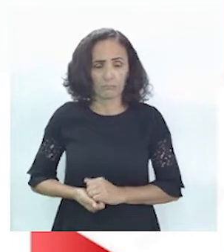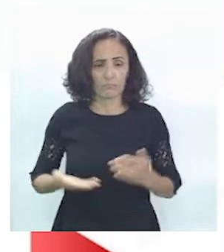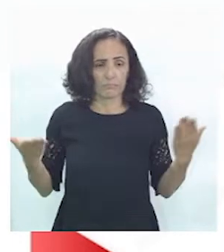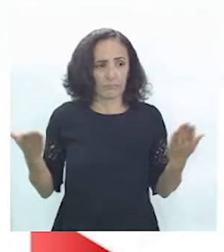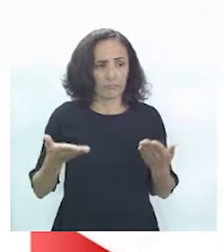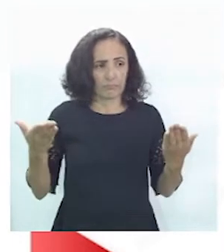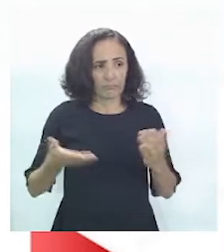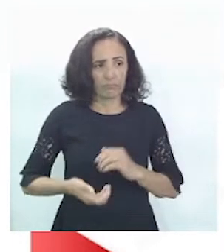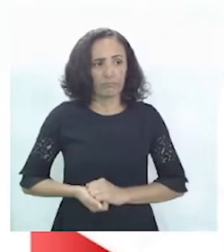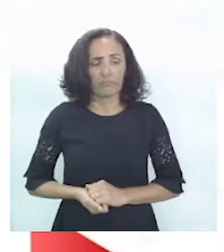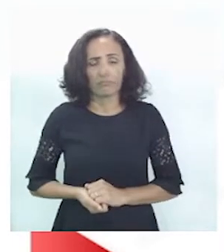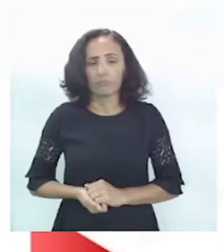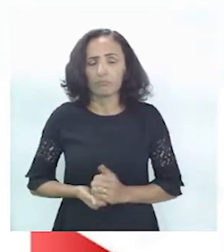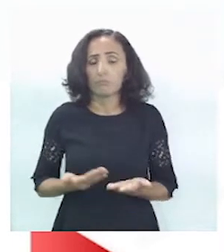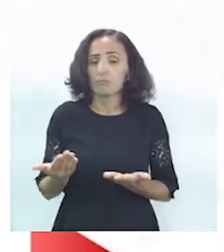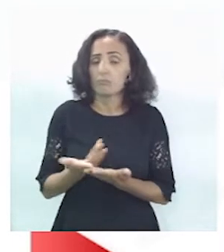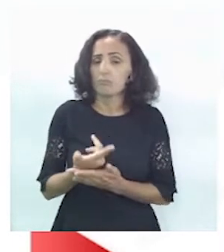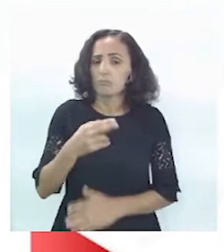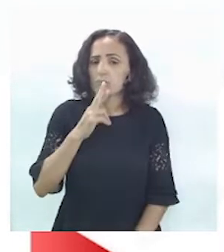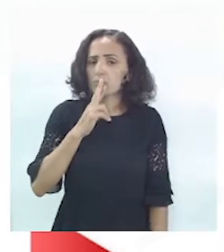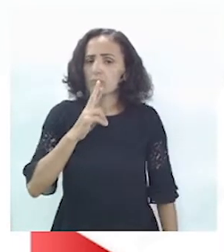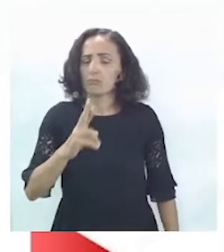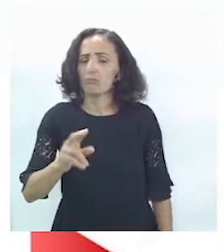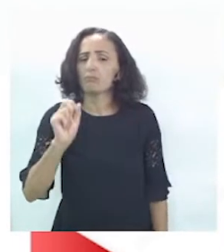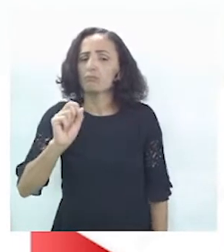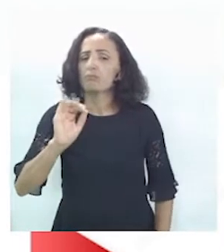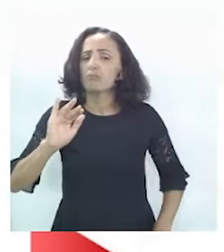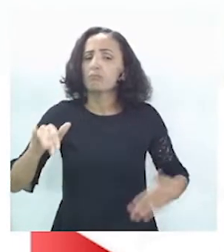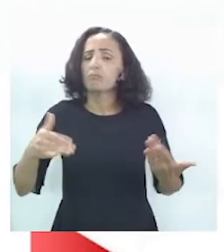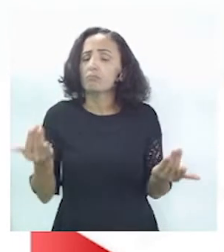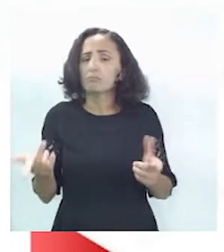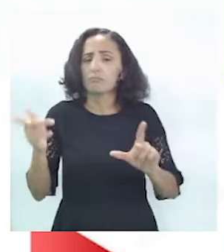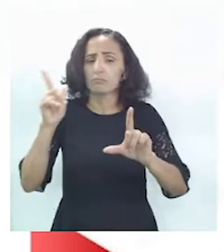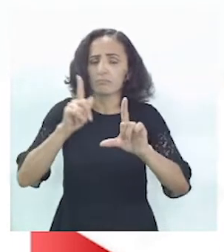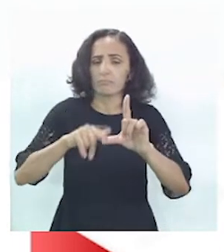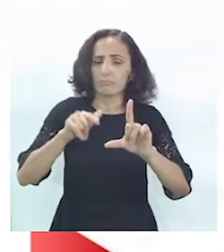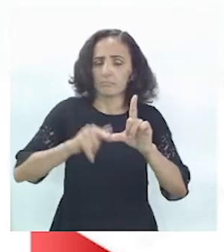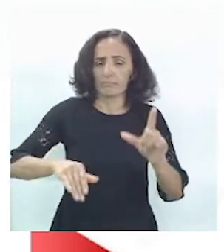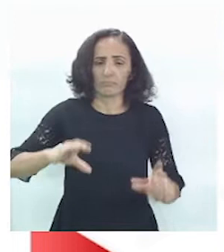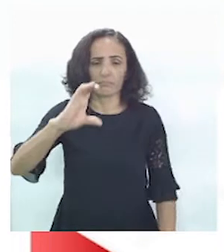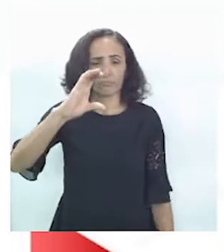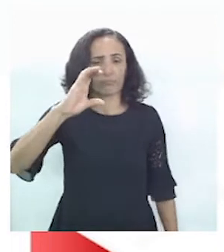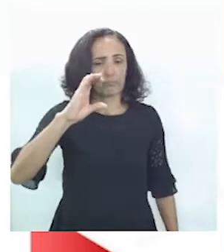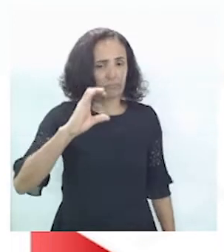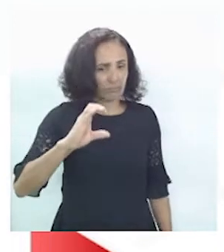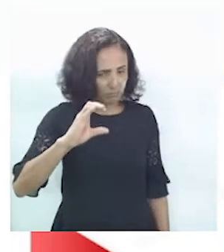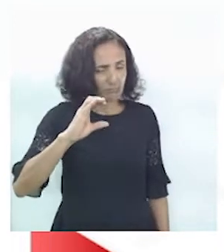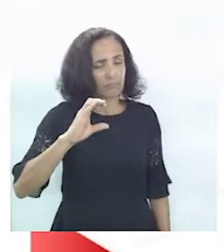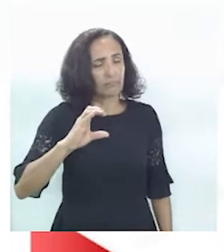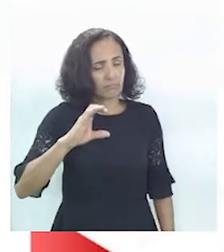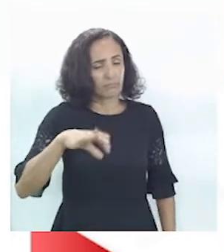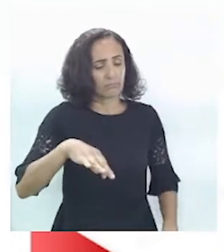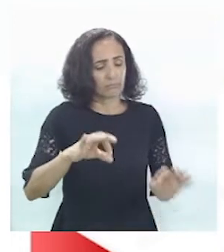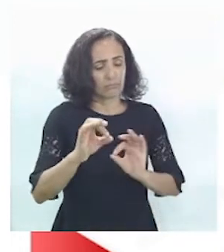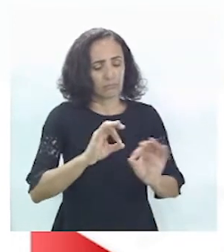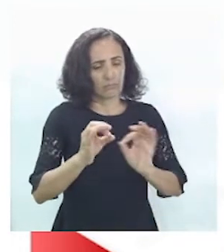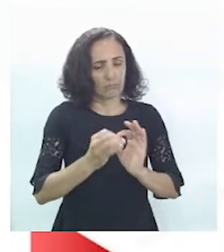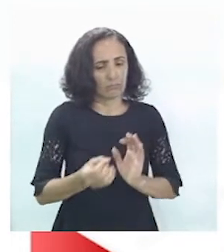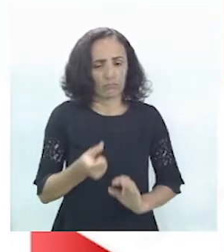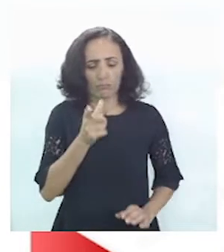vamos para a resolução. A resposta correta é a letra C, porque a construção